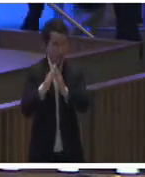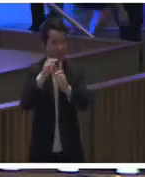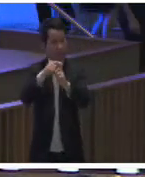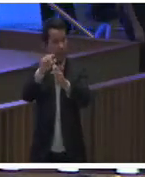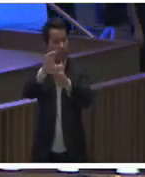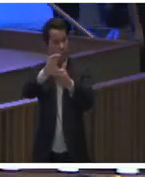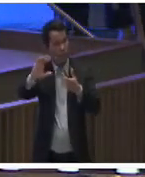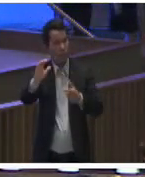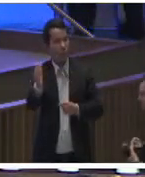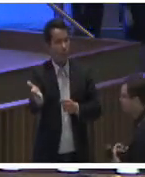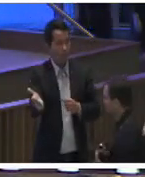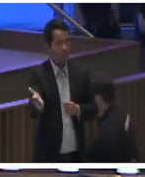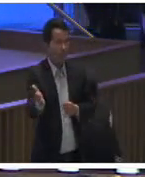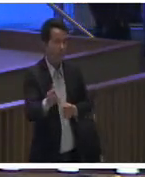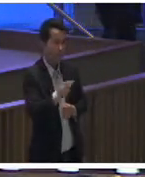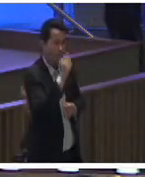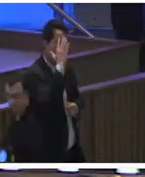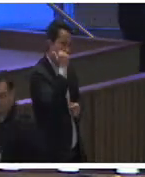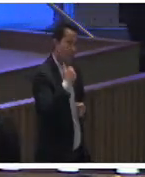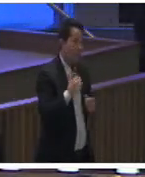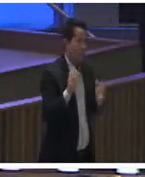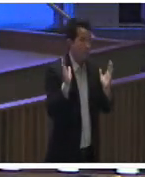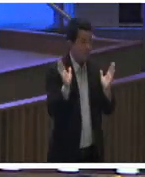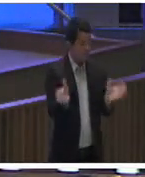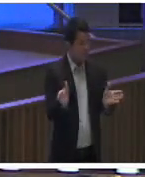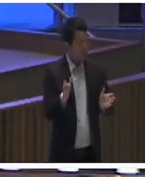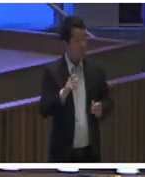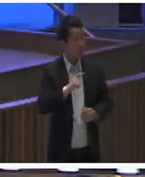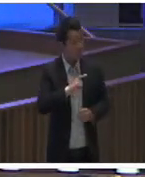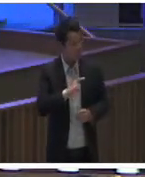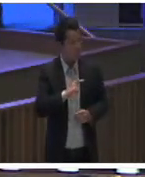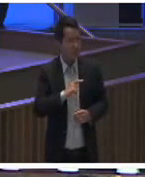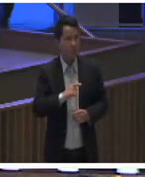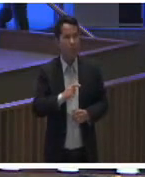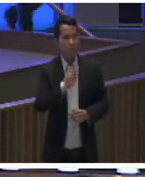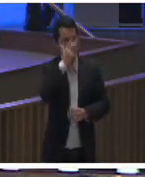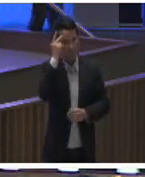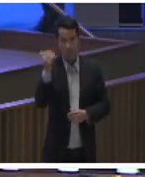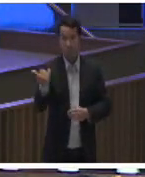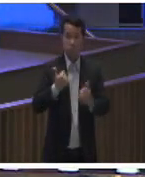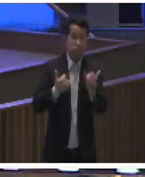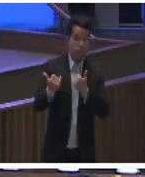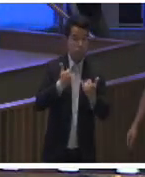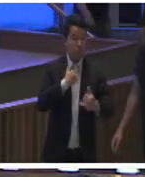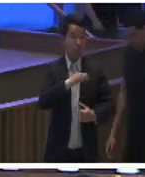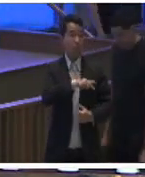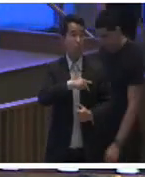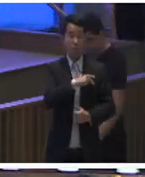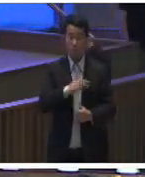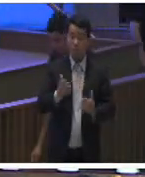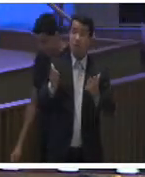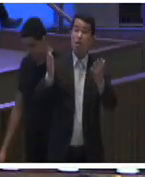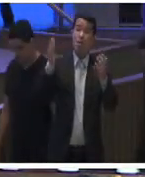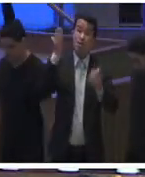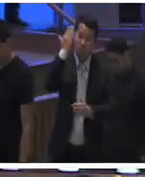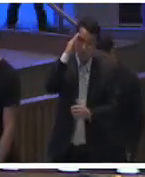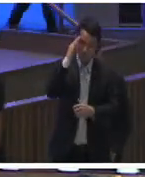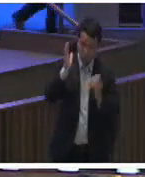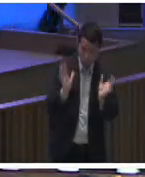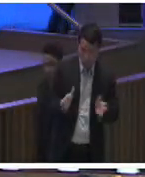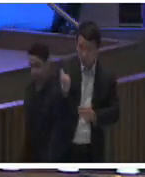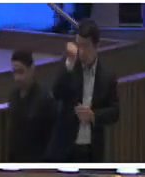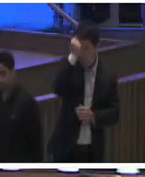Paulo já tinha recebido boas notícias que grande parte da igreja, grande parte da liderança tinha se arrependido de